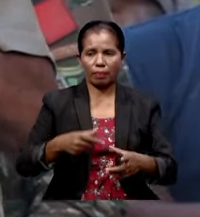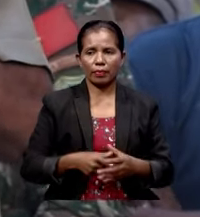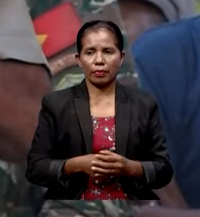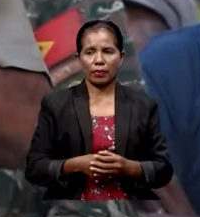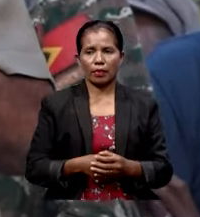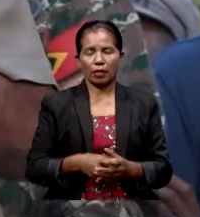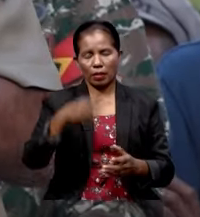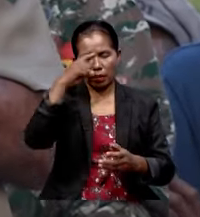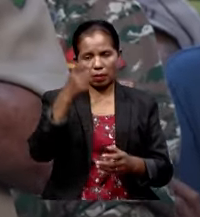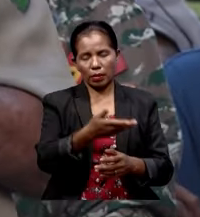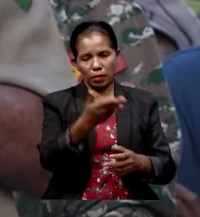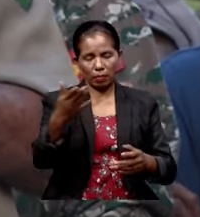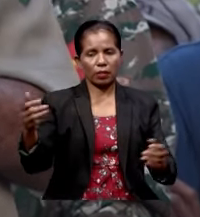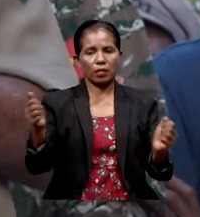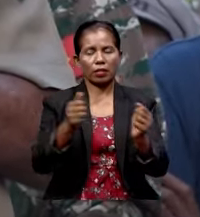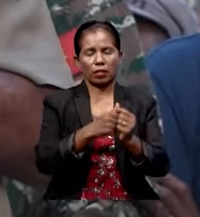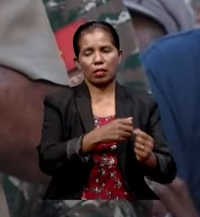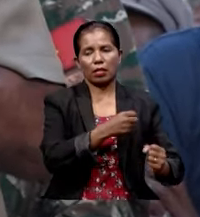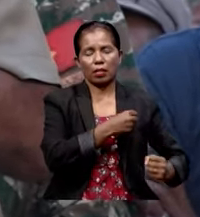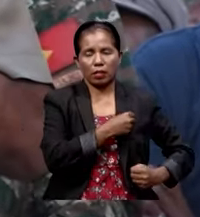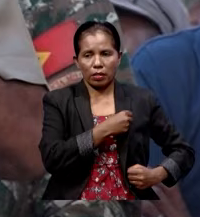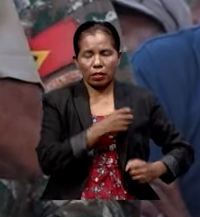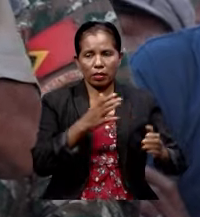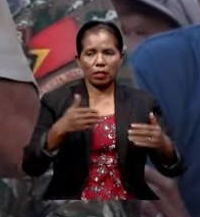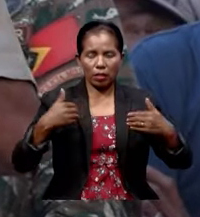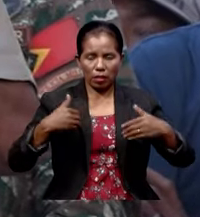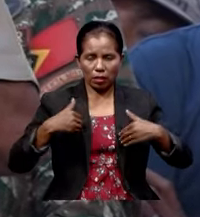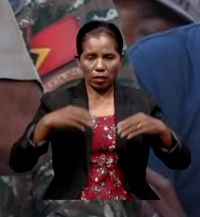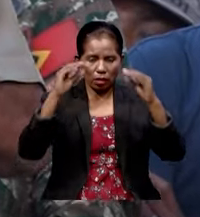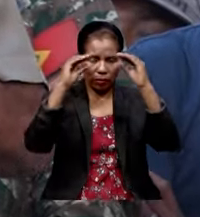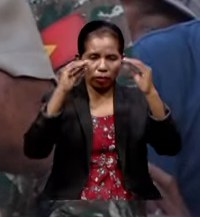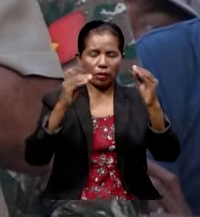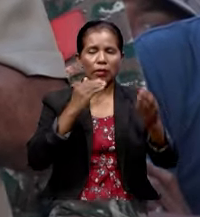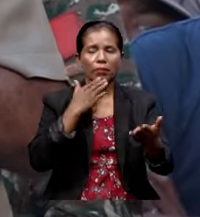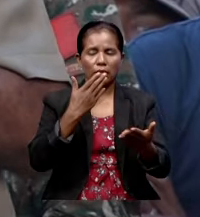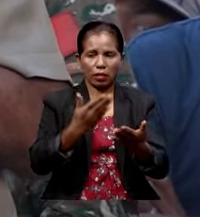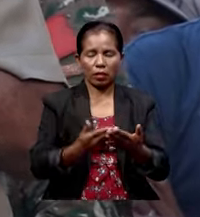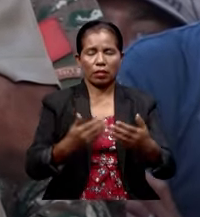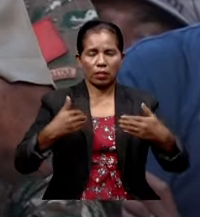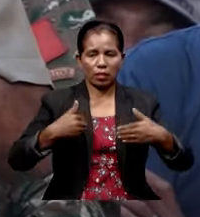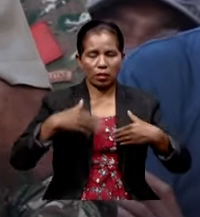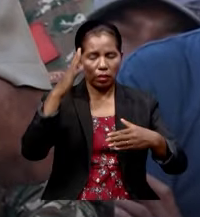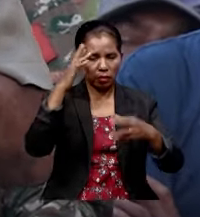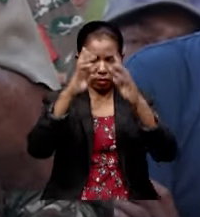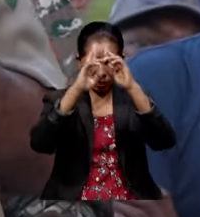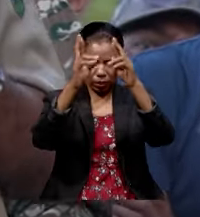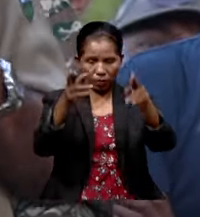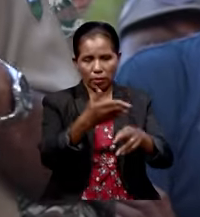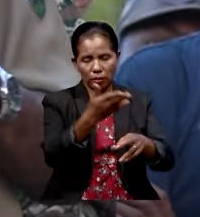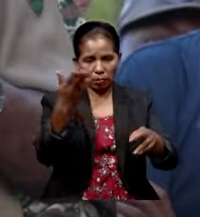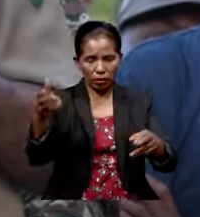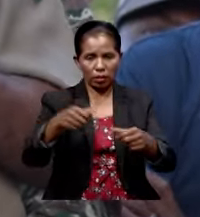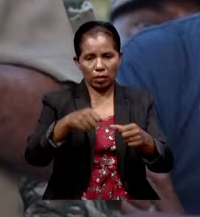Ami tabot niya kamarada sira. Ia divida morali da ba lealdade. Reconhecimento no respeito bay tabot niya memoria.